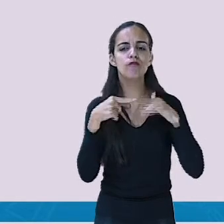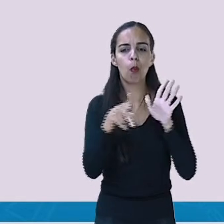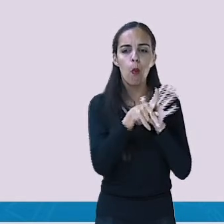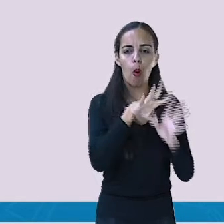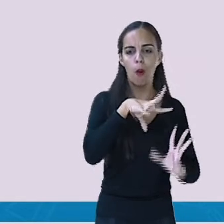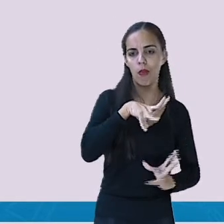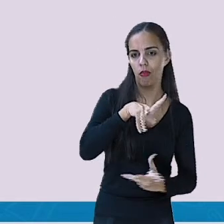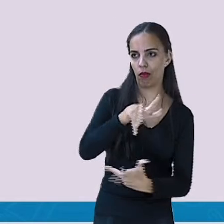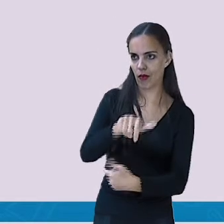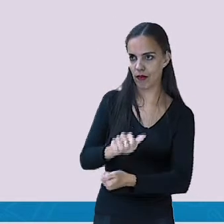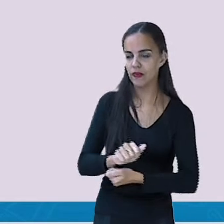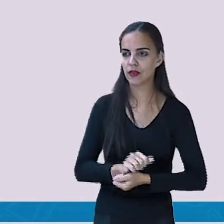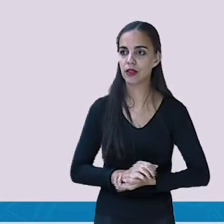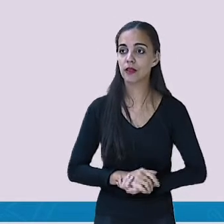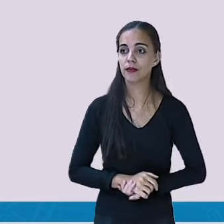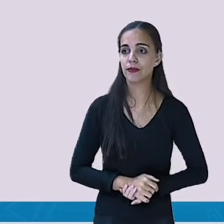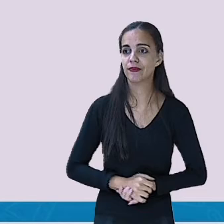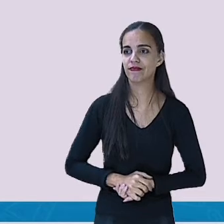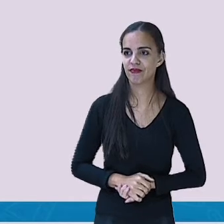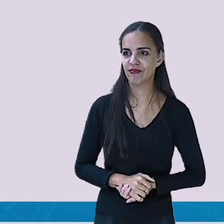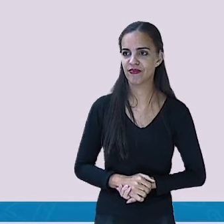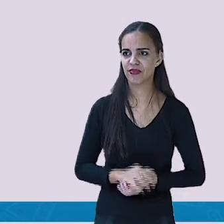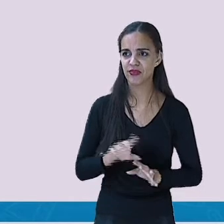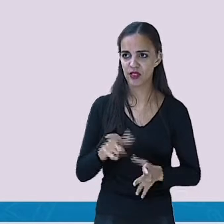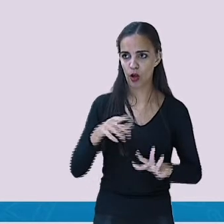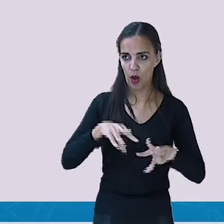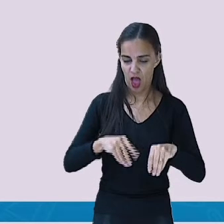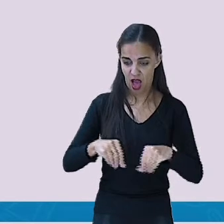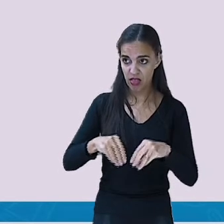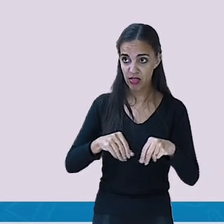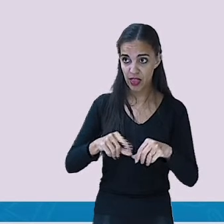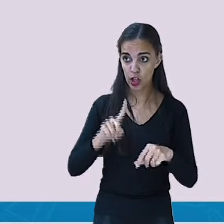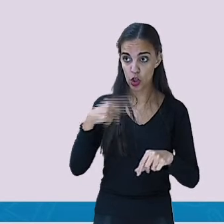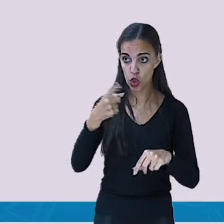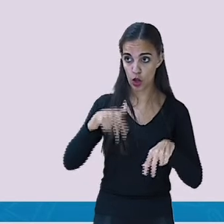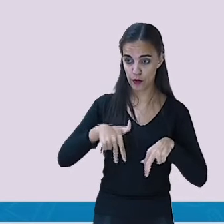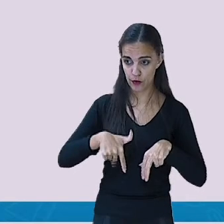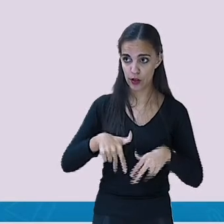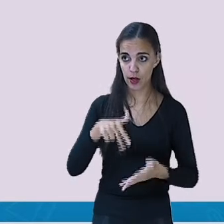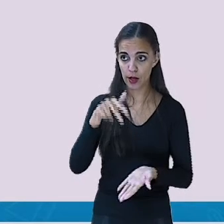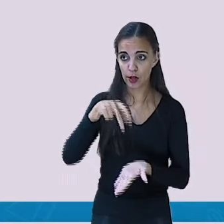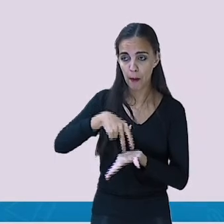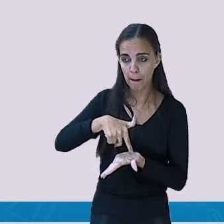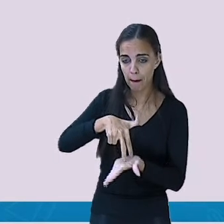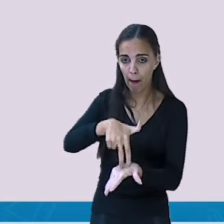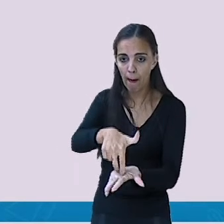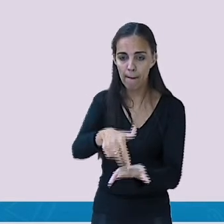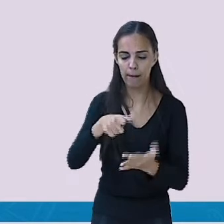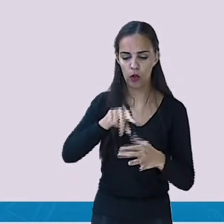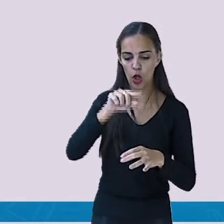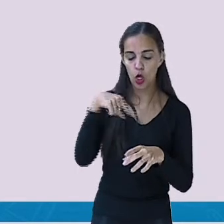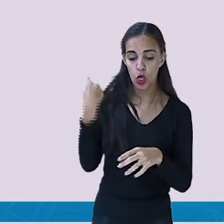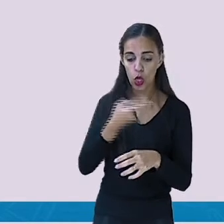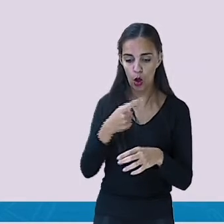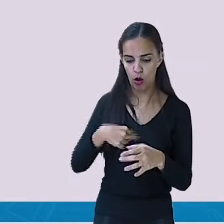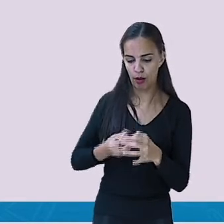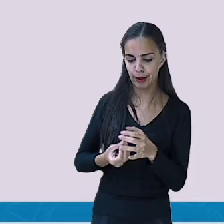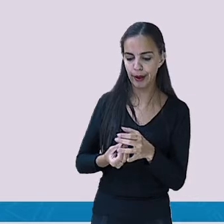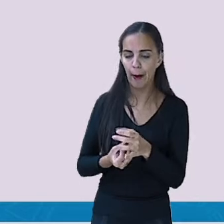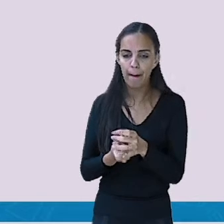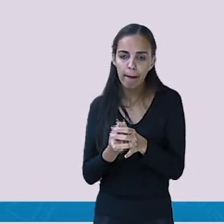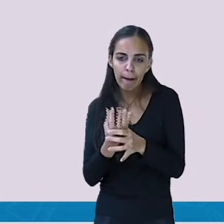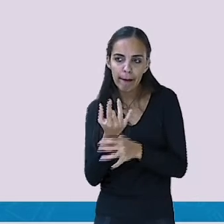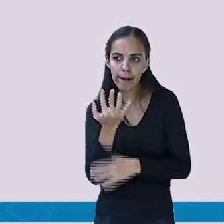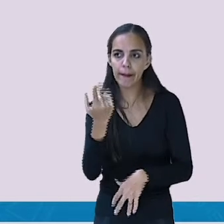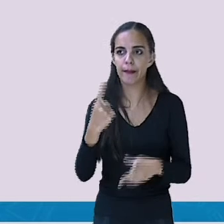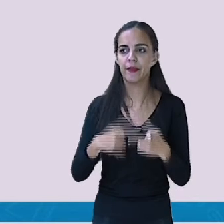desejos da terra. Isto mesmo. A terra é o chão em que a gente vive, em que a gente planta, de onde nós tiramos